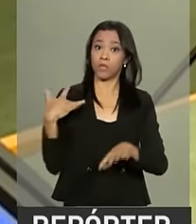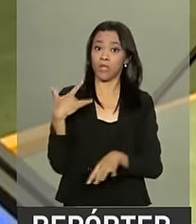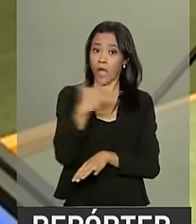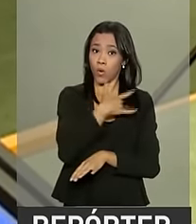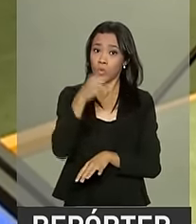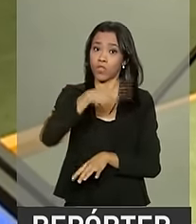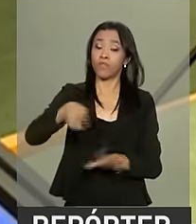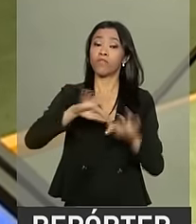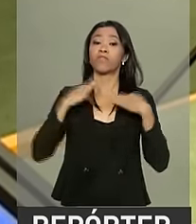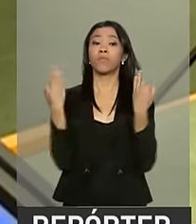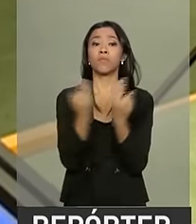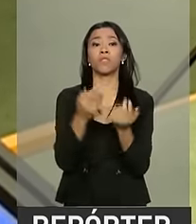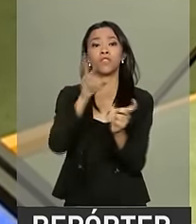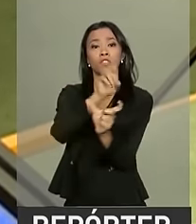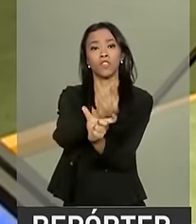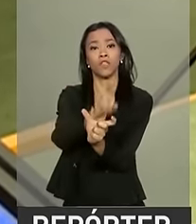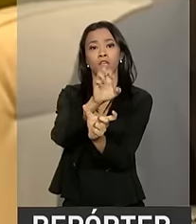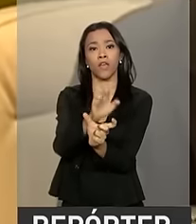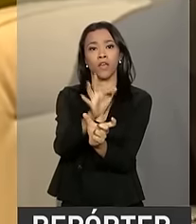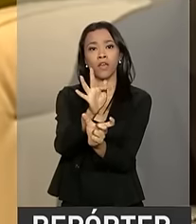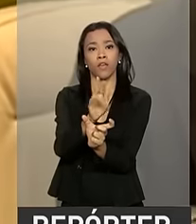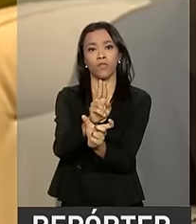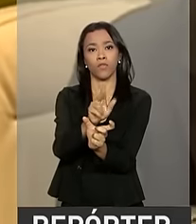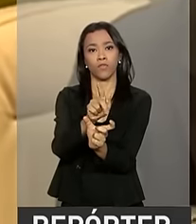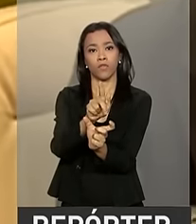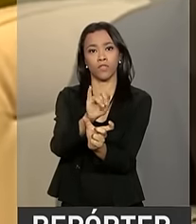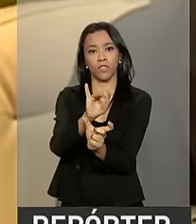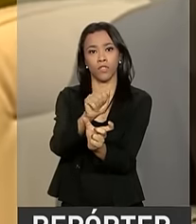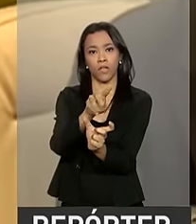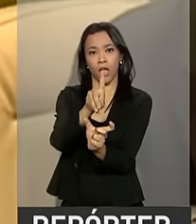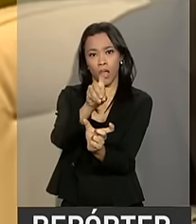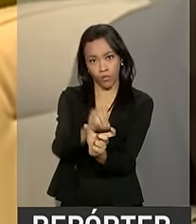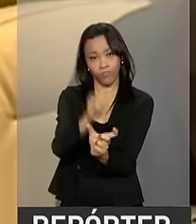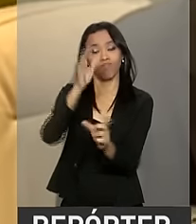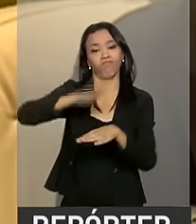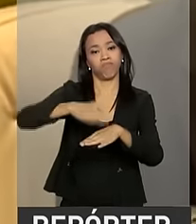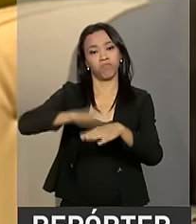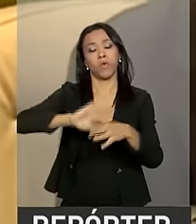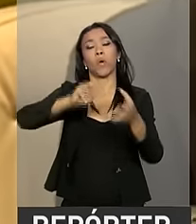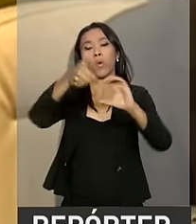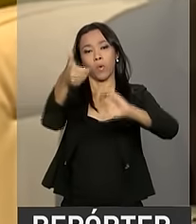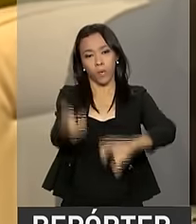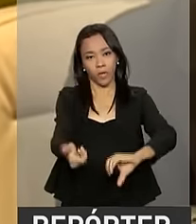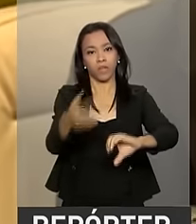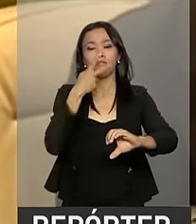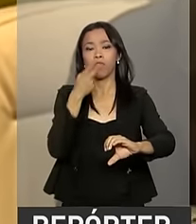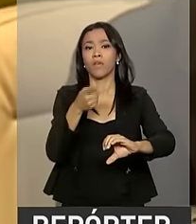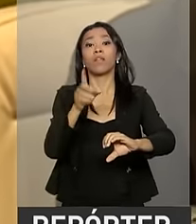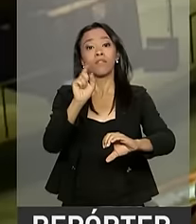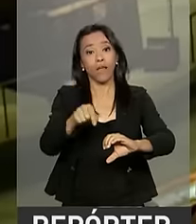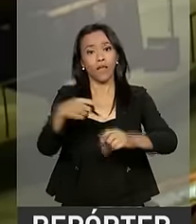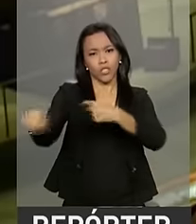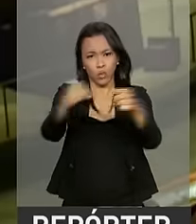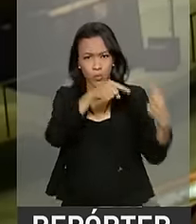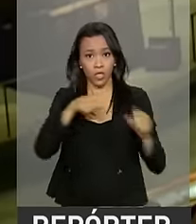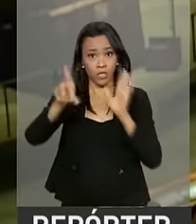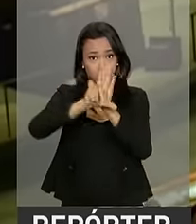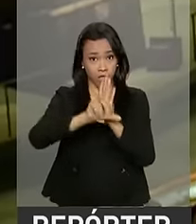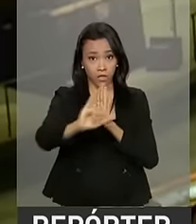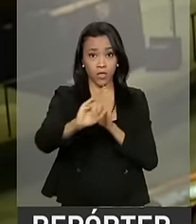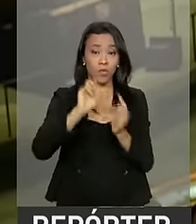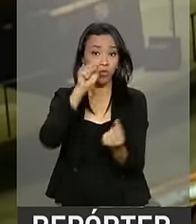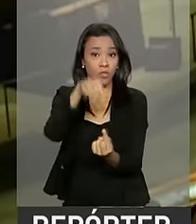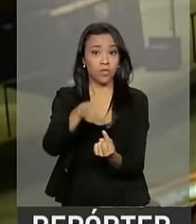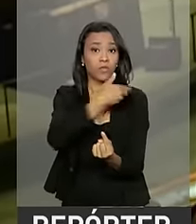as famílias de refugiados de acordo com o presidente o Congresso Nacional discute a nova lei de imigrantes e que o objetivo do